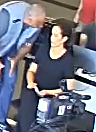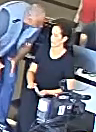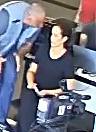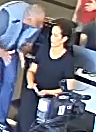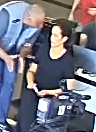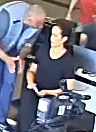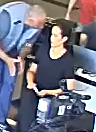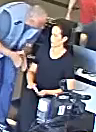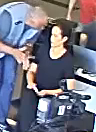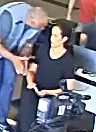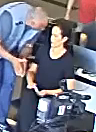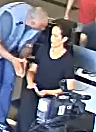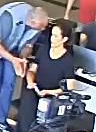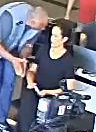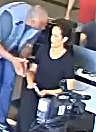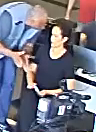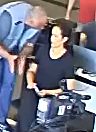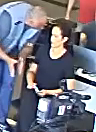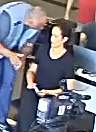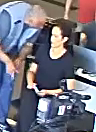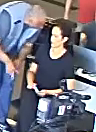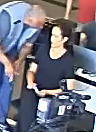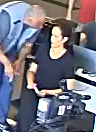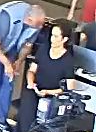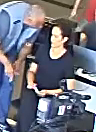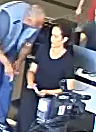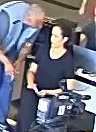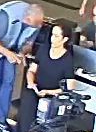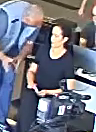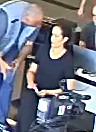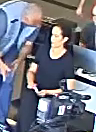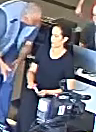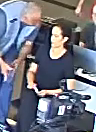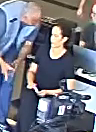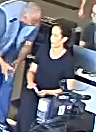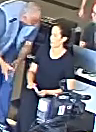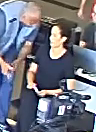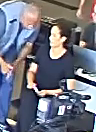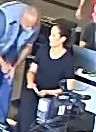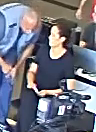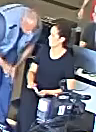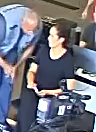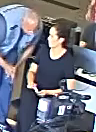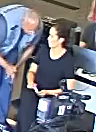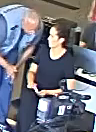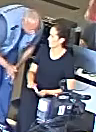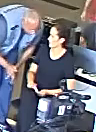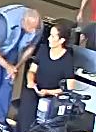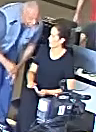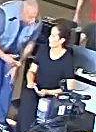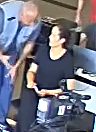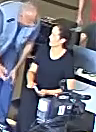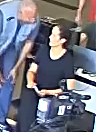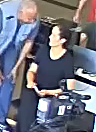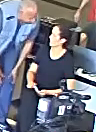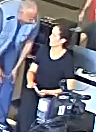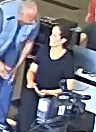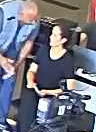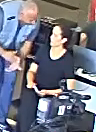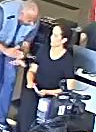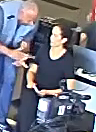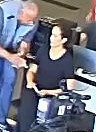afirmar nossos direitos eh é incapaz de que forma é incapaz de